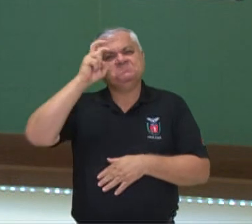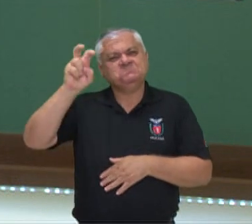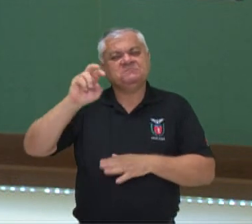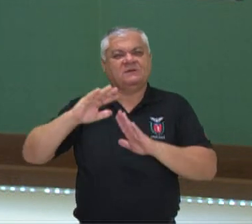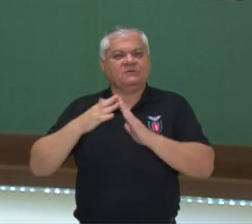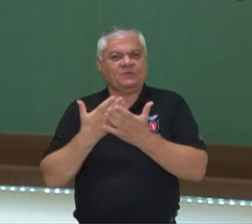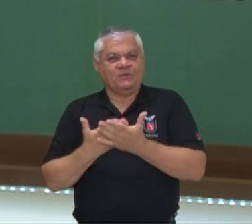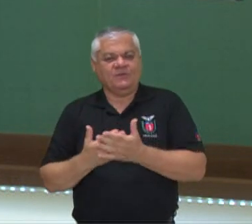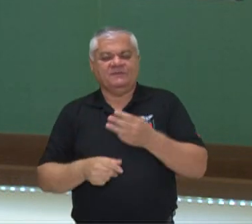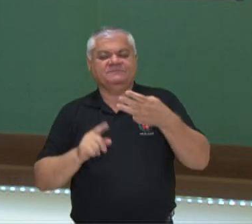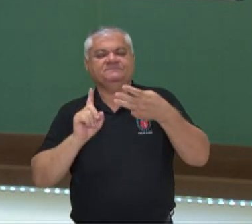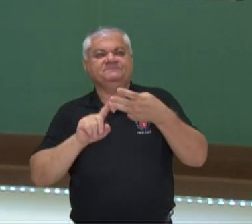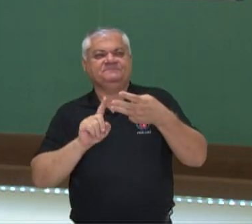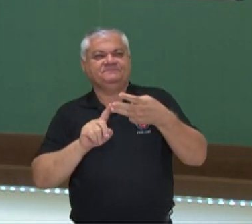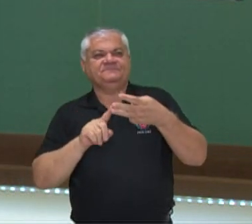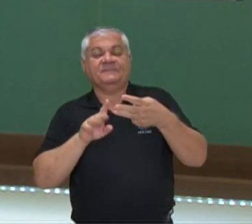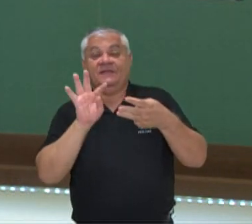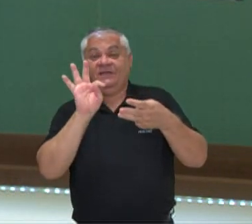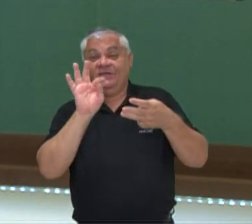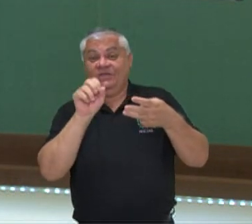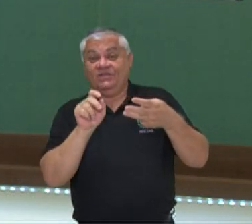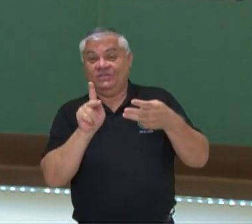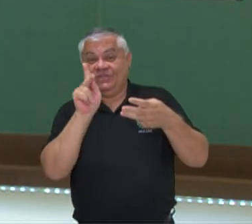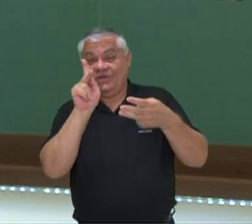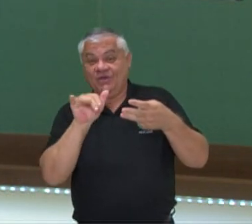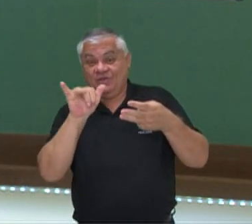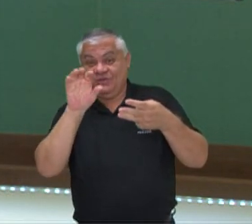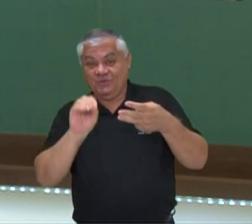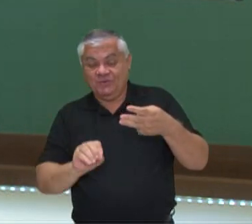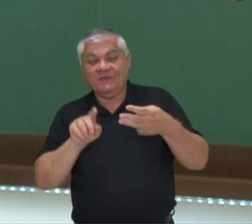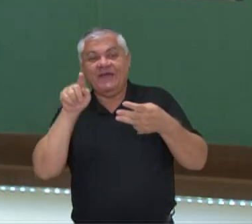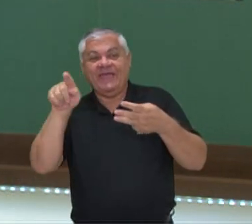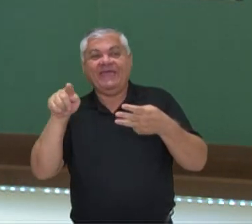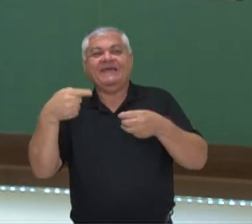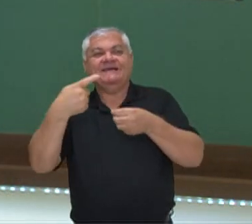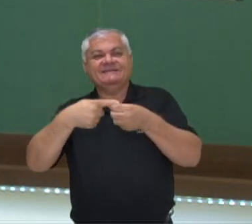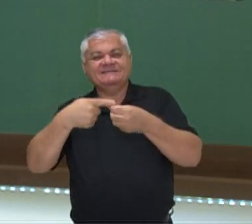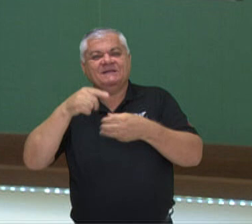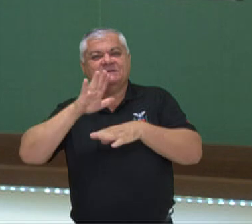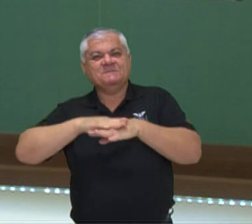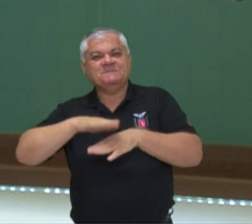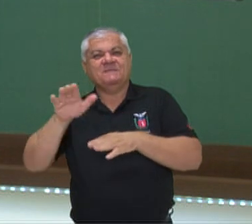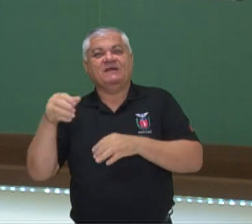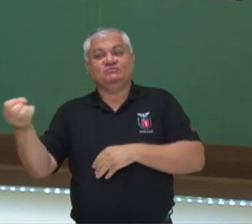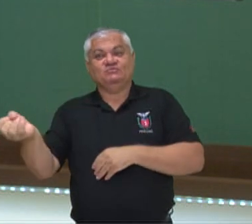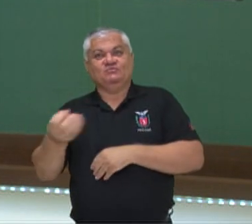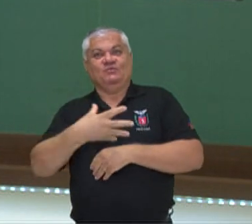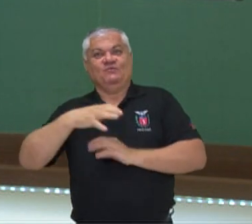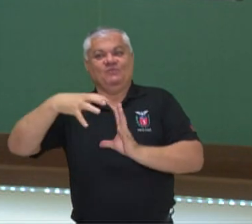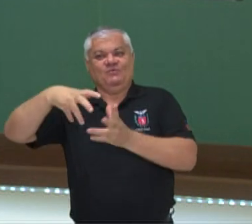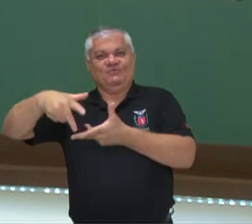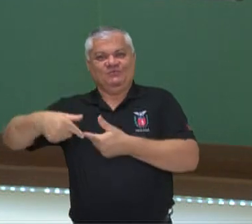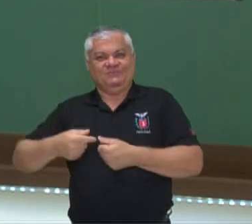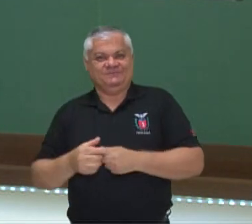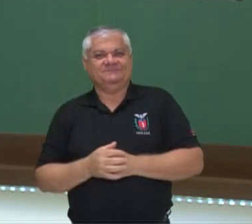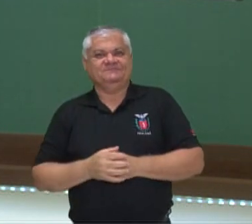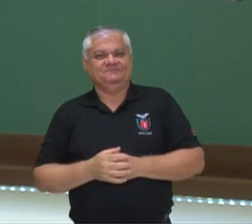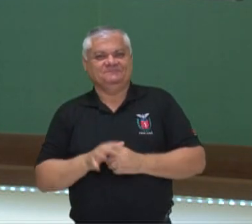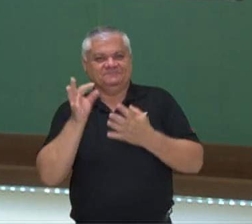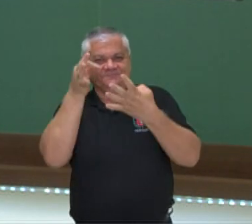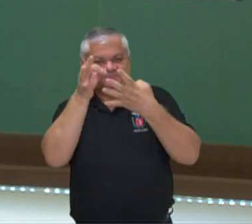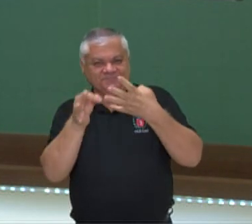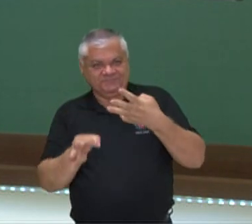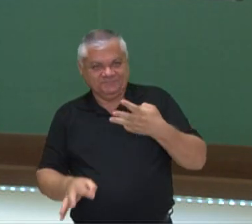escola. Tokyo is the most modern city in the world. Tóquio é a cidade mais moderna do mundo. Corrigido o